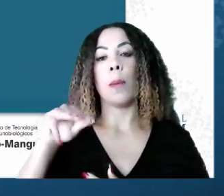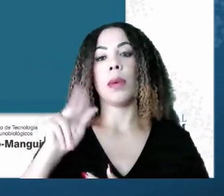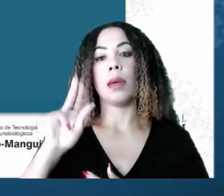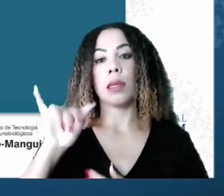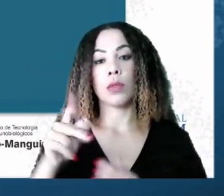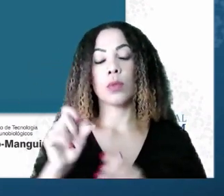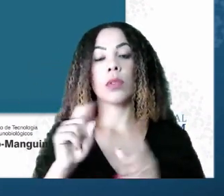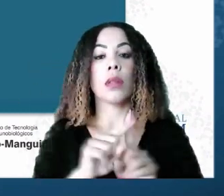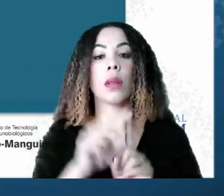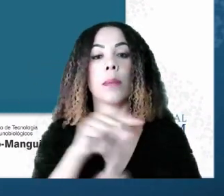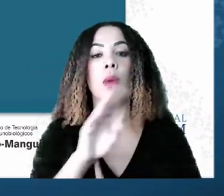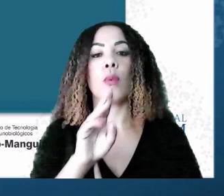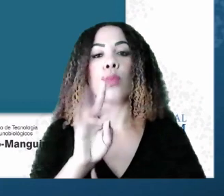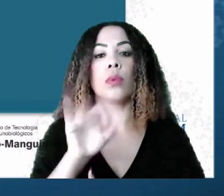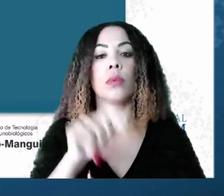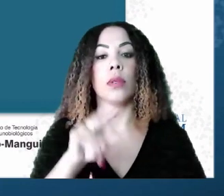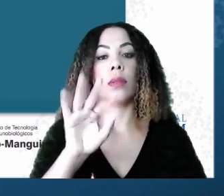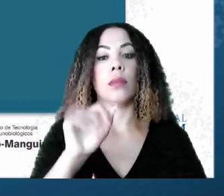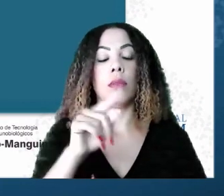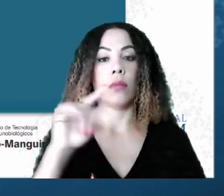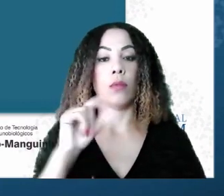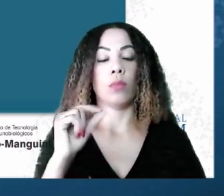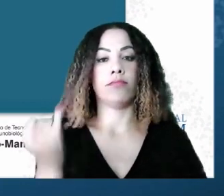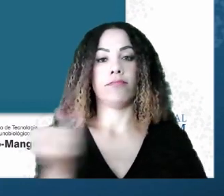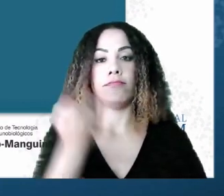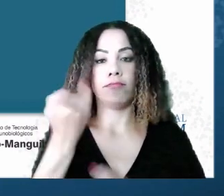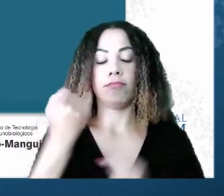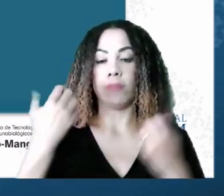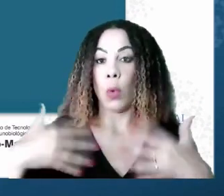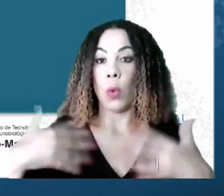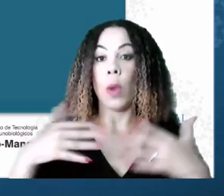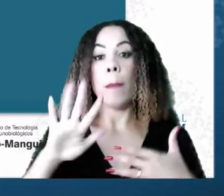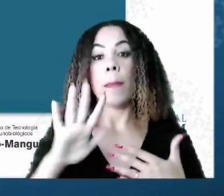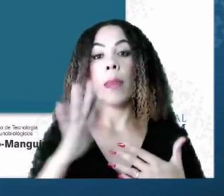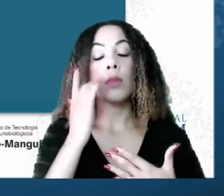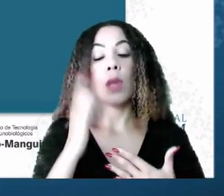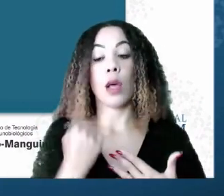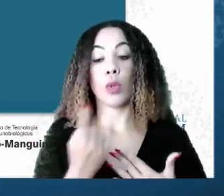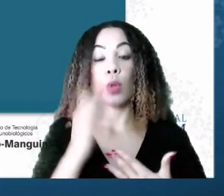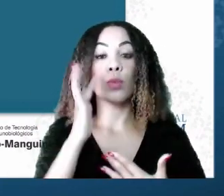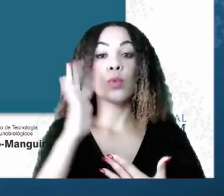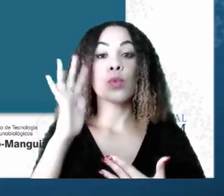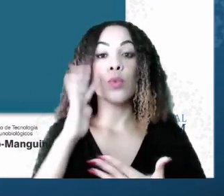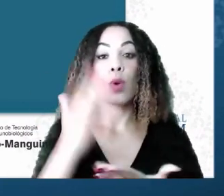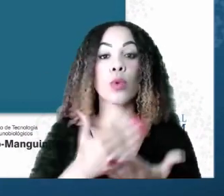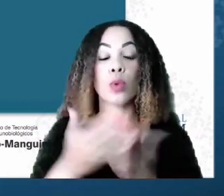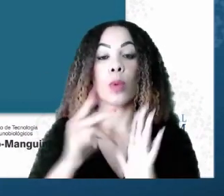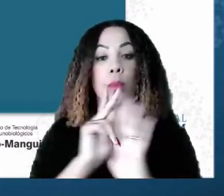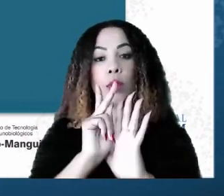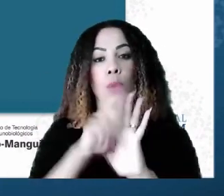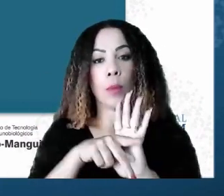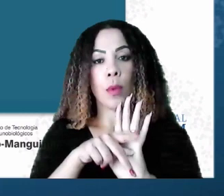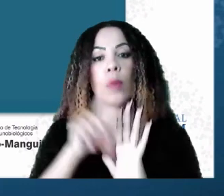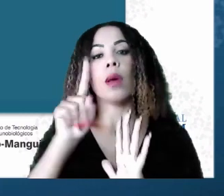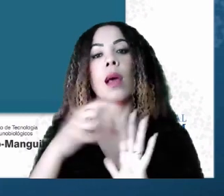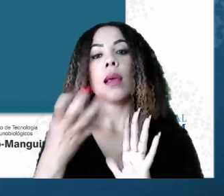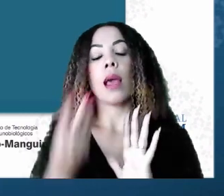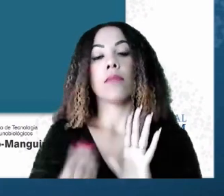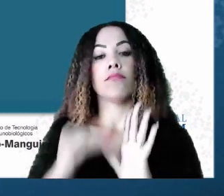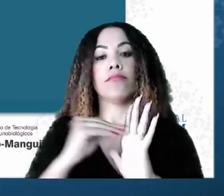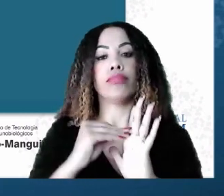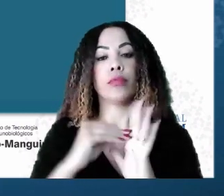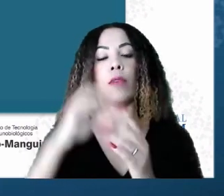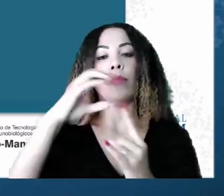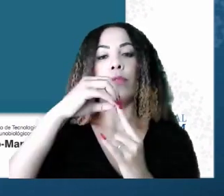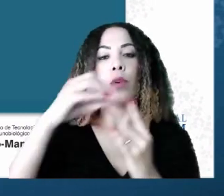mas acho que o nosso sonho, quando a gente começou esse projeto, era posicionar Biomanguinhos, a Fiocruz e